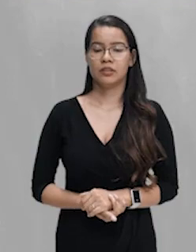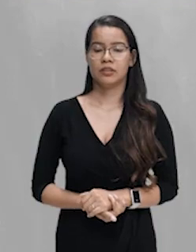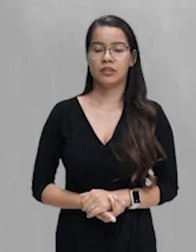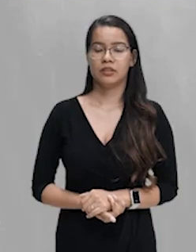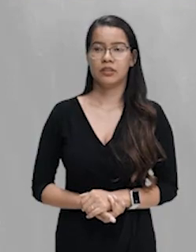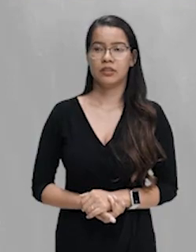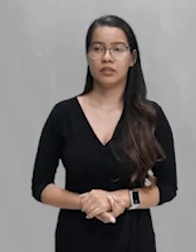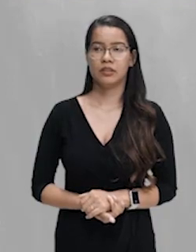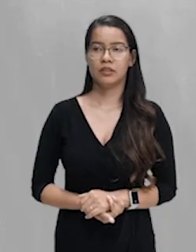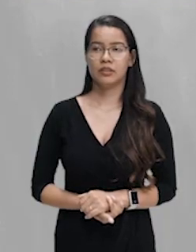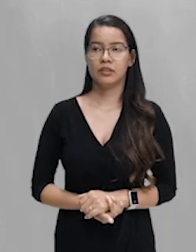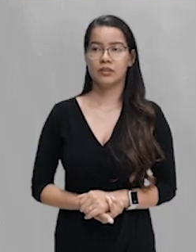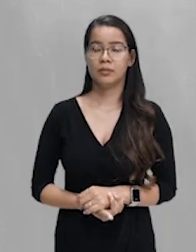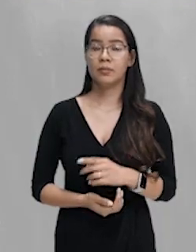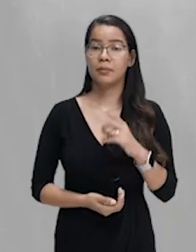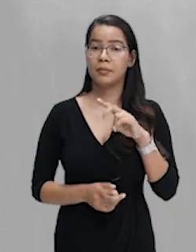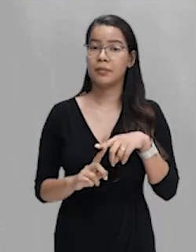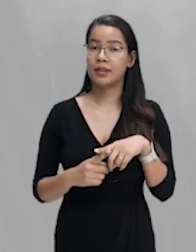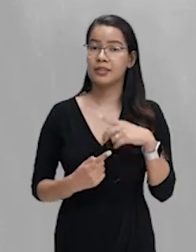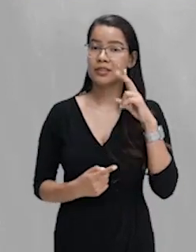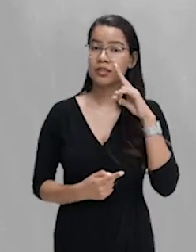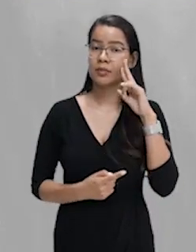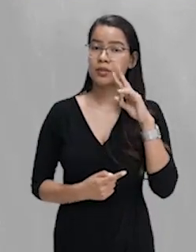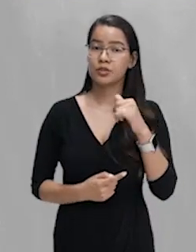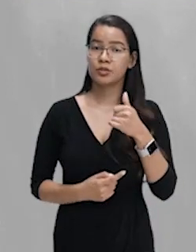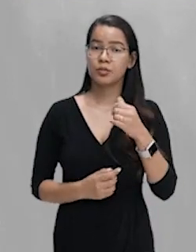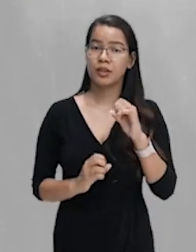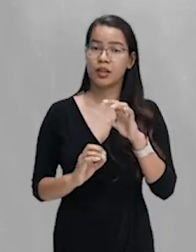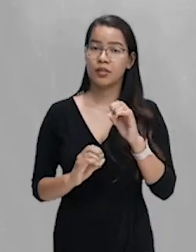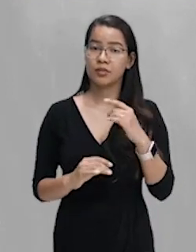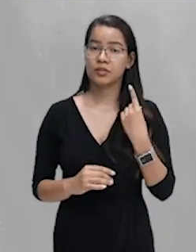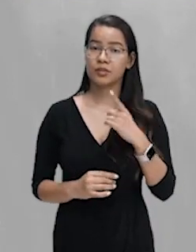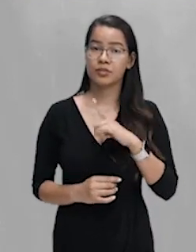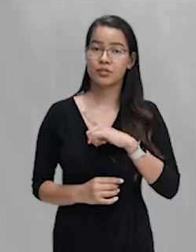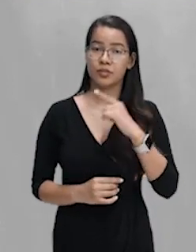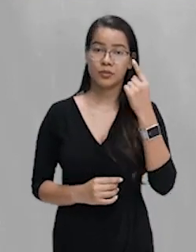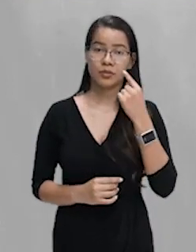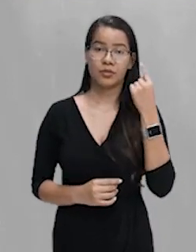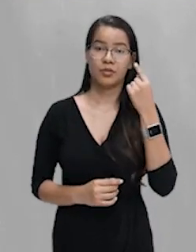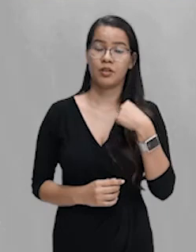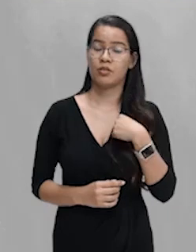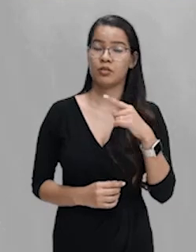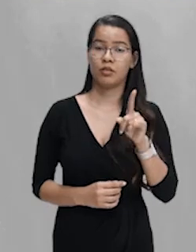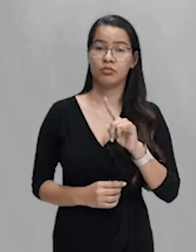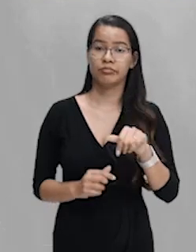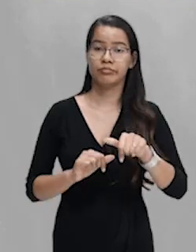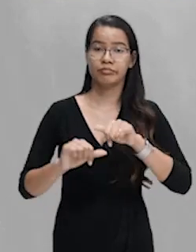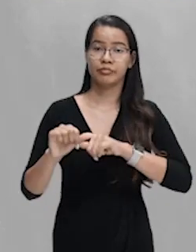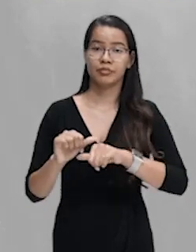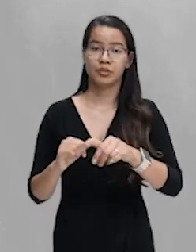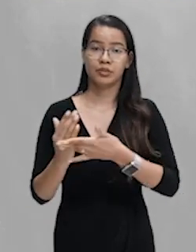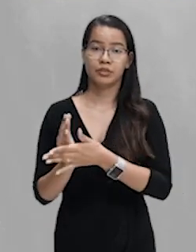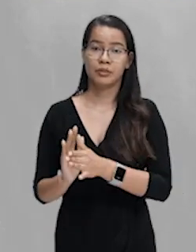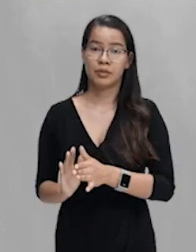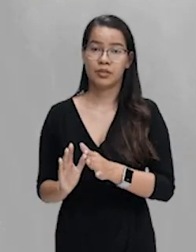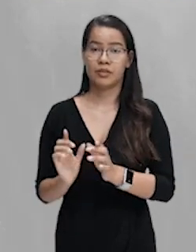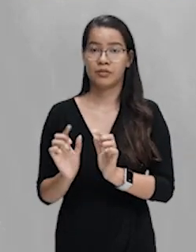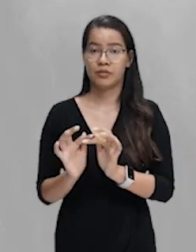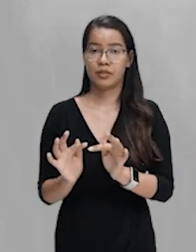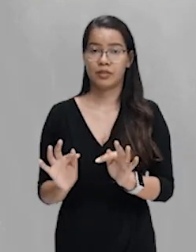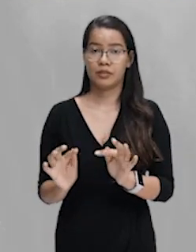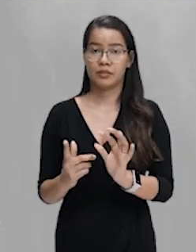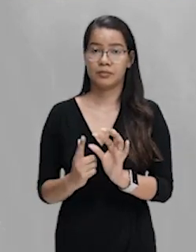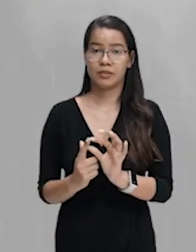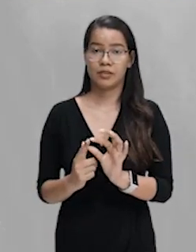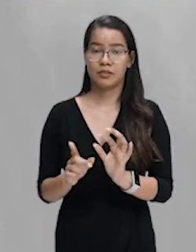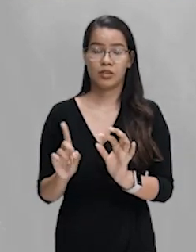para o português. Mas lembra de uma aula que nós tivemos que no espanhol eu não mudo a minha terminação? Eu não mudo a